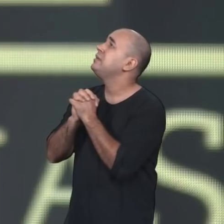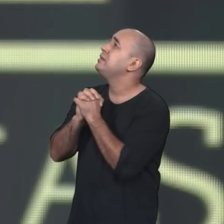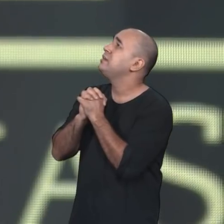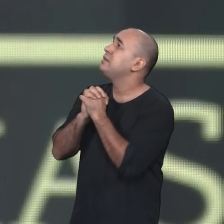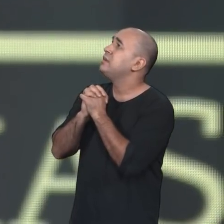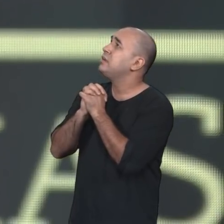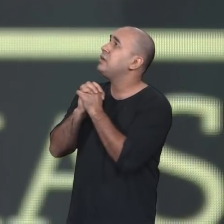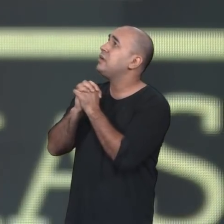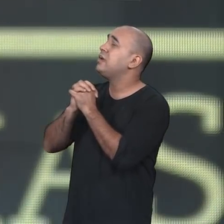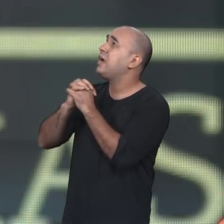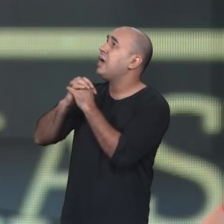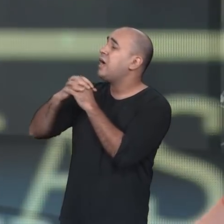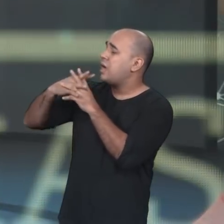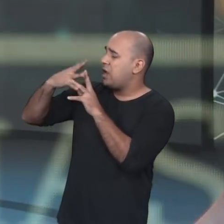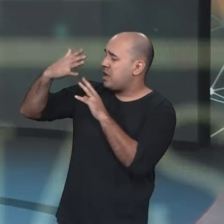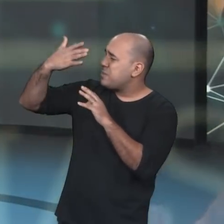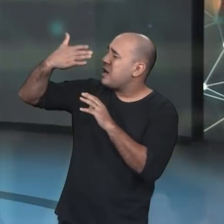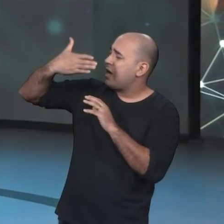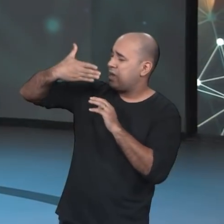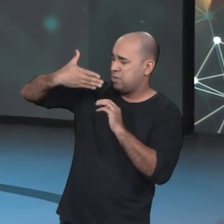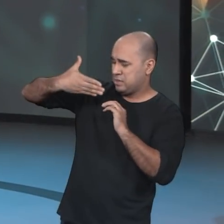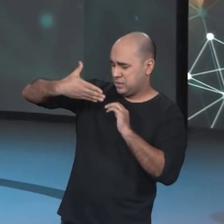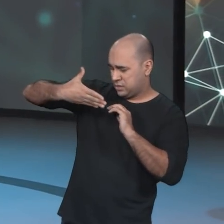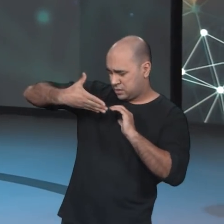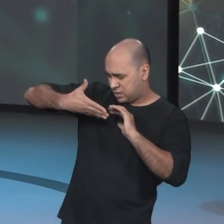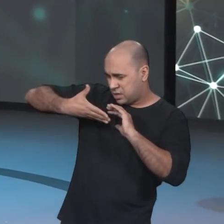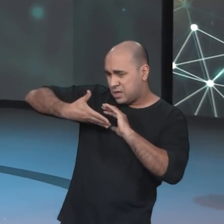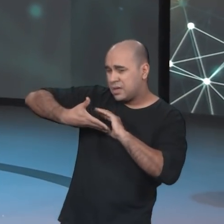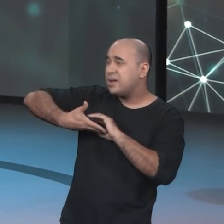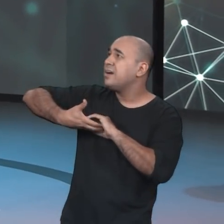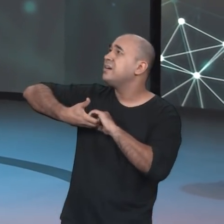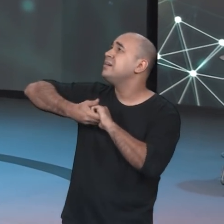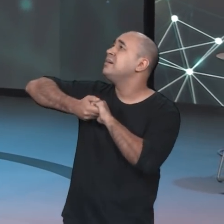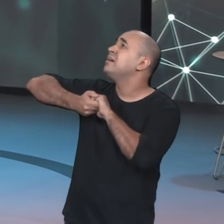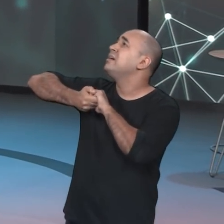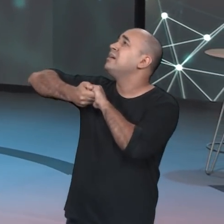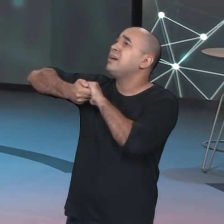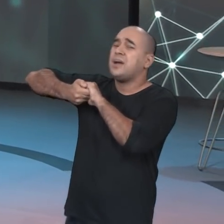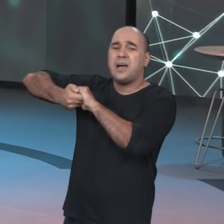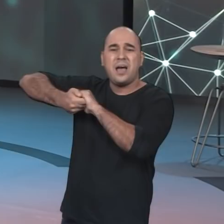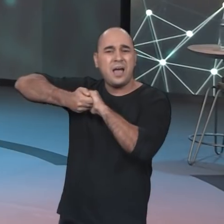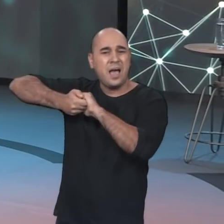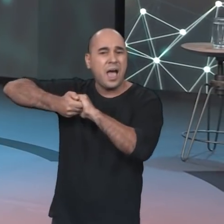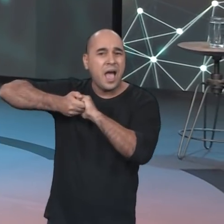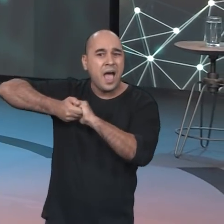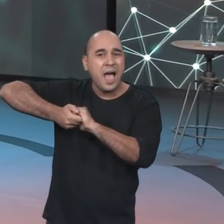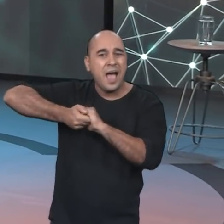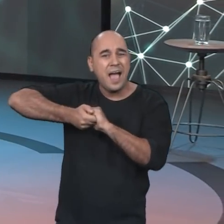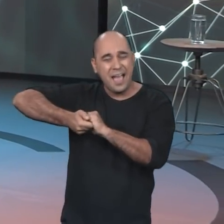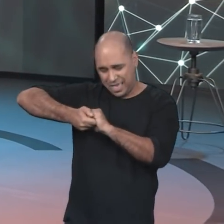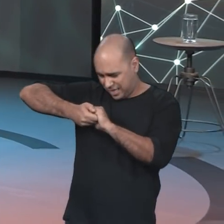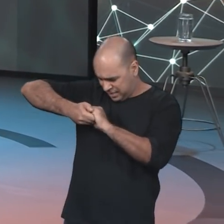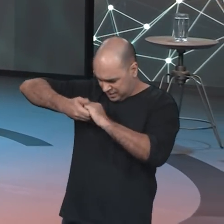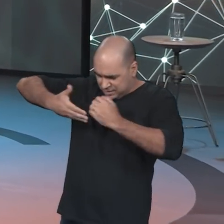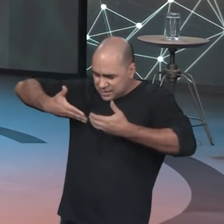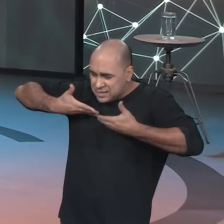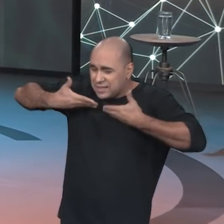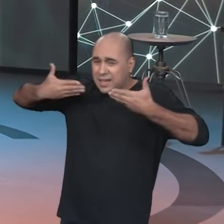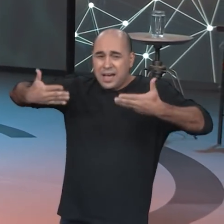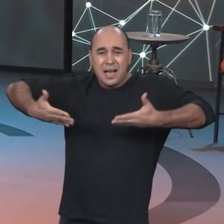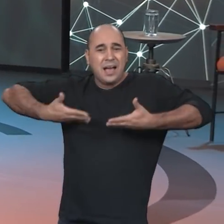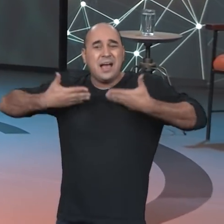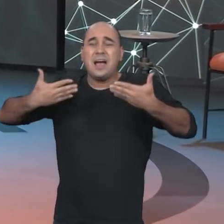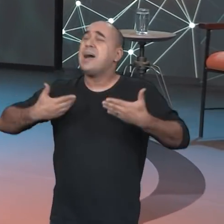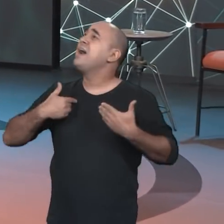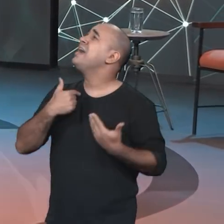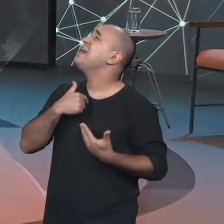Me estende a tua mão, não me deixes naufragar.